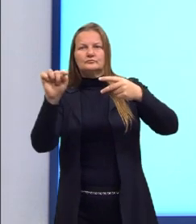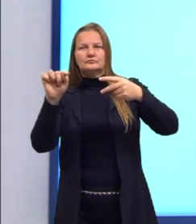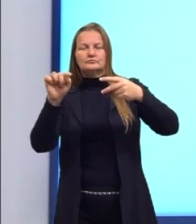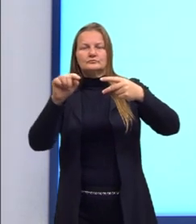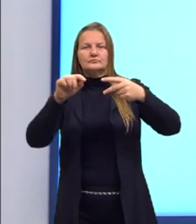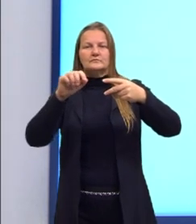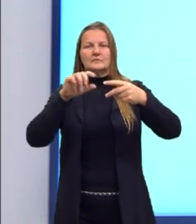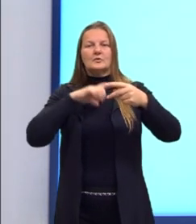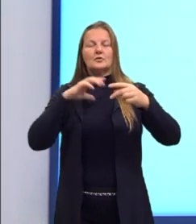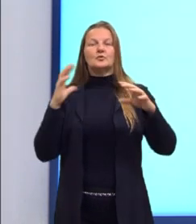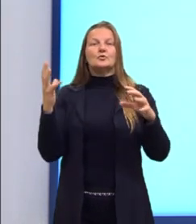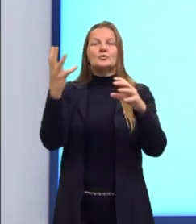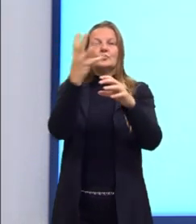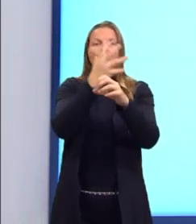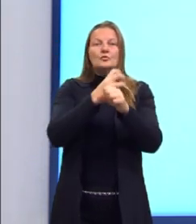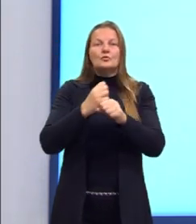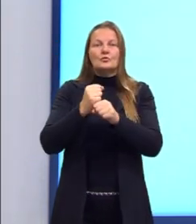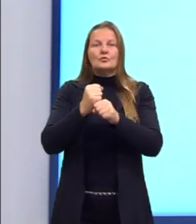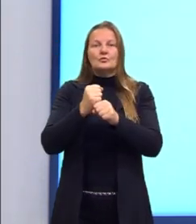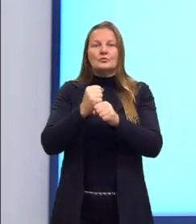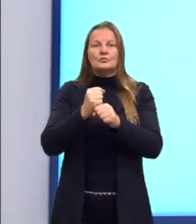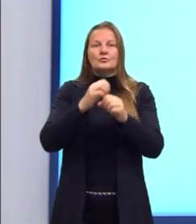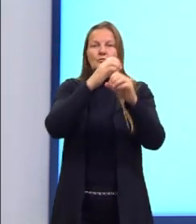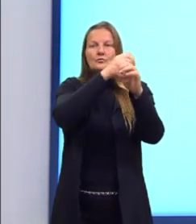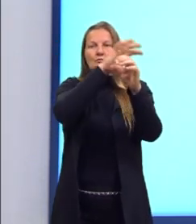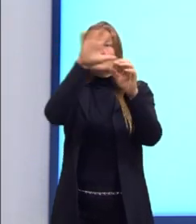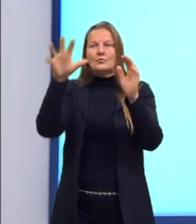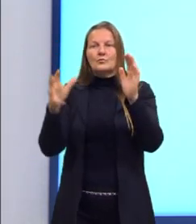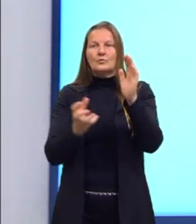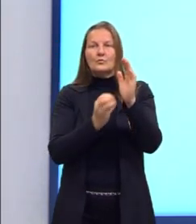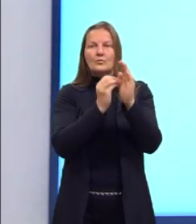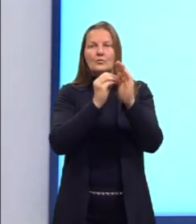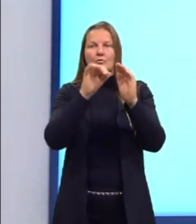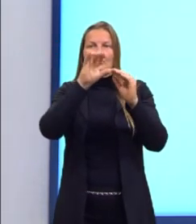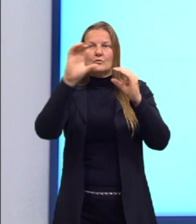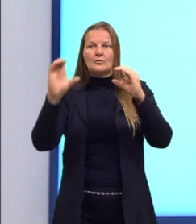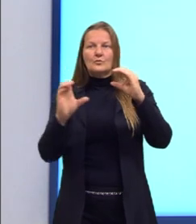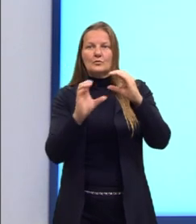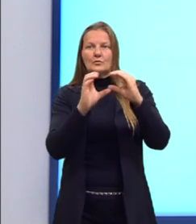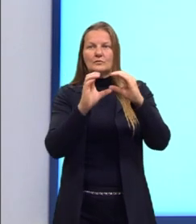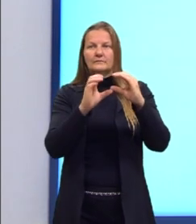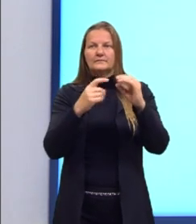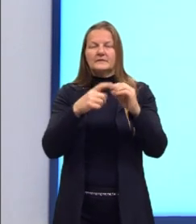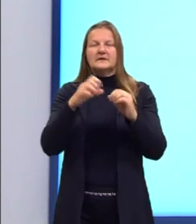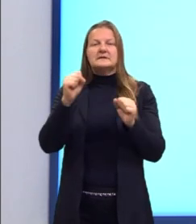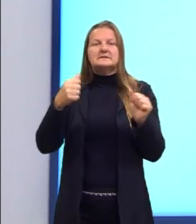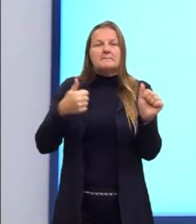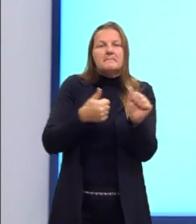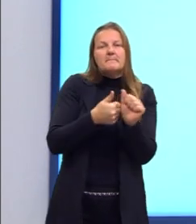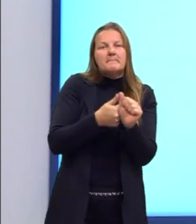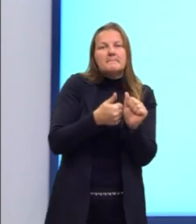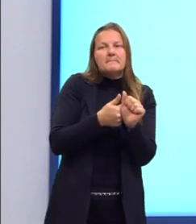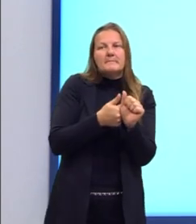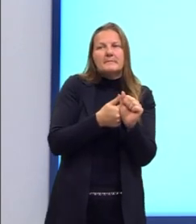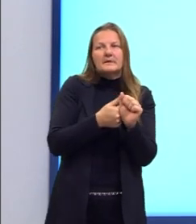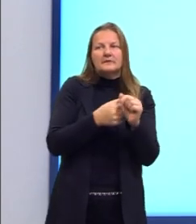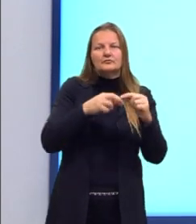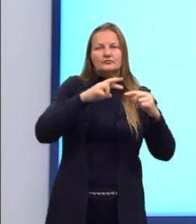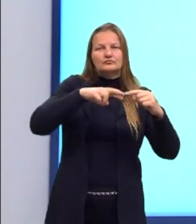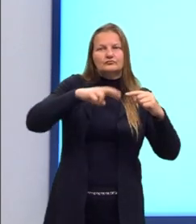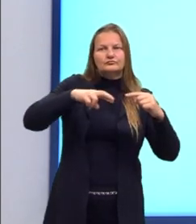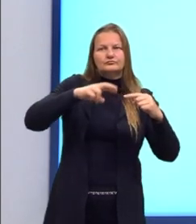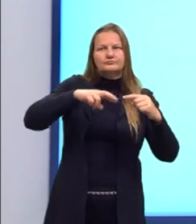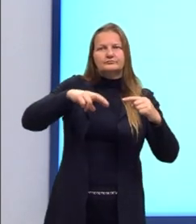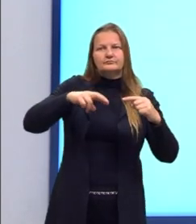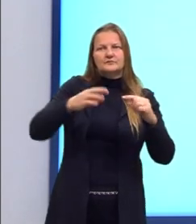eu vou ter a corrente total desse circuito da se eu colocasse por exemplo ele aqui próximo dessa resistência